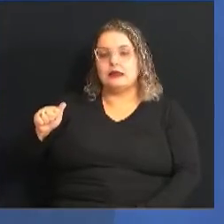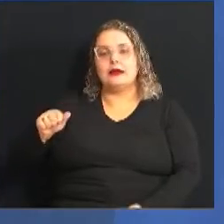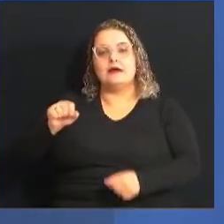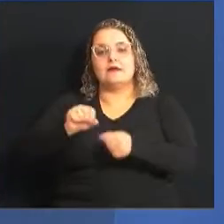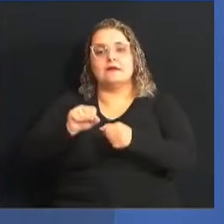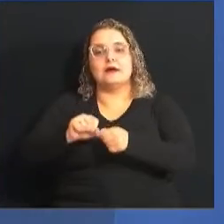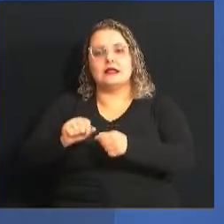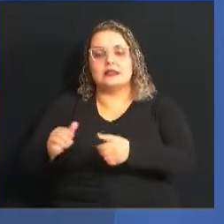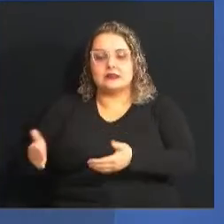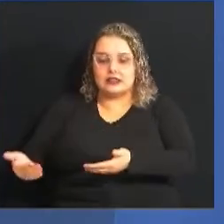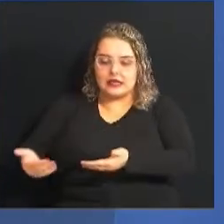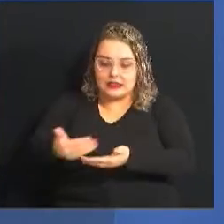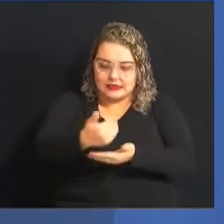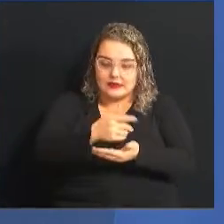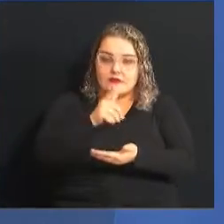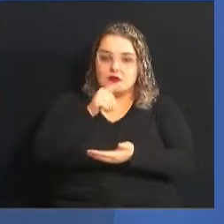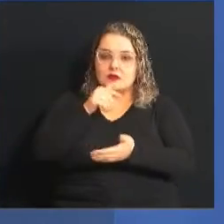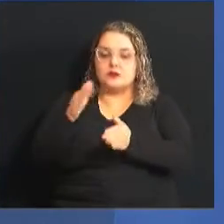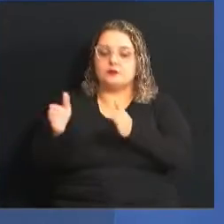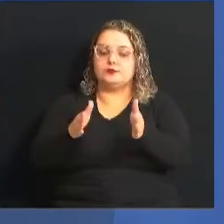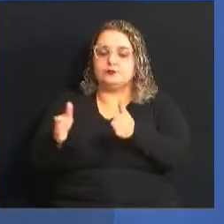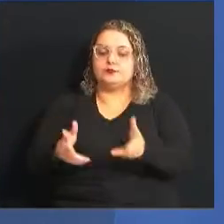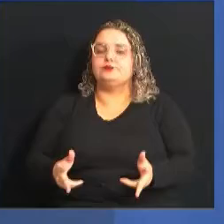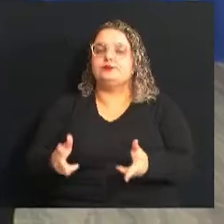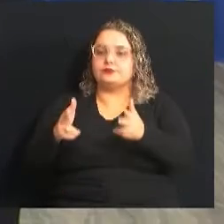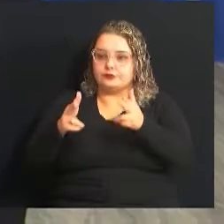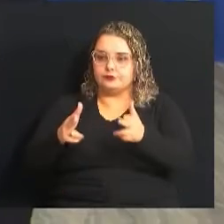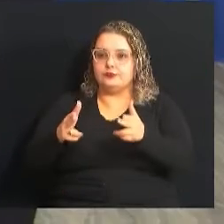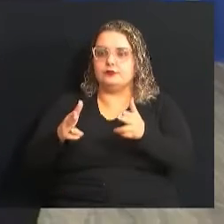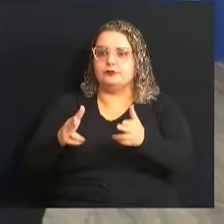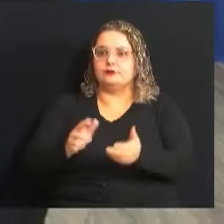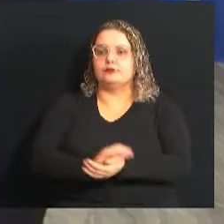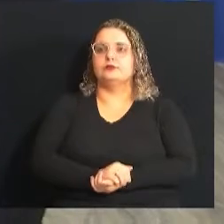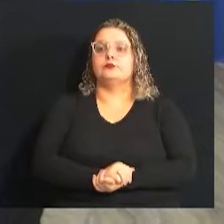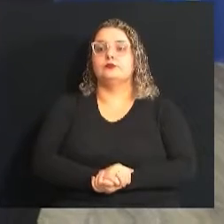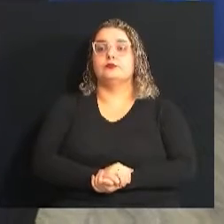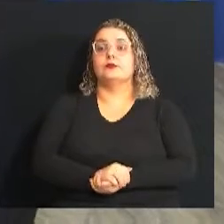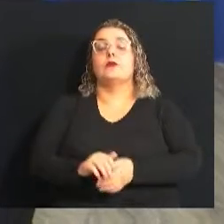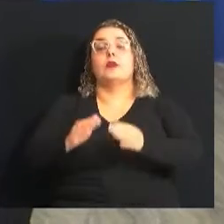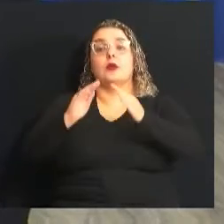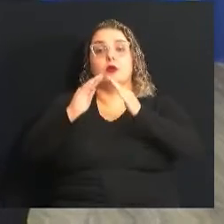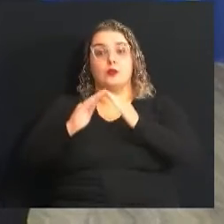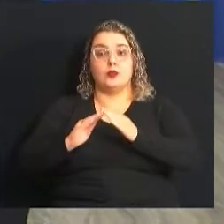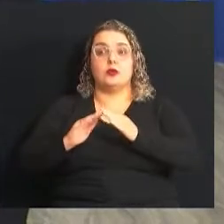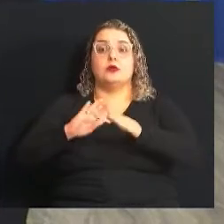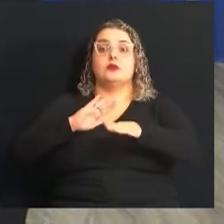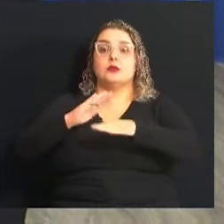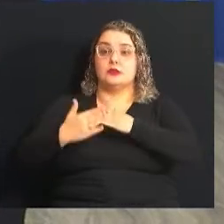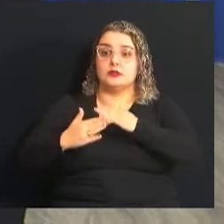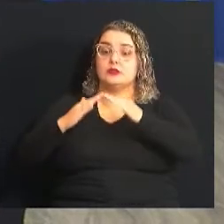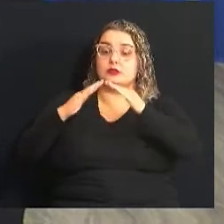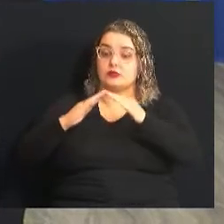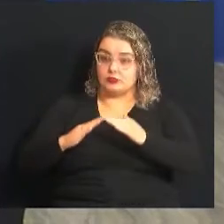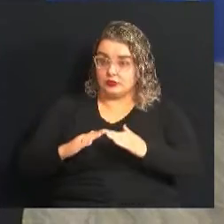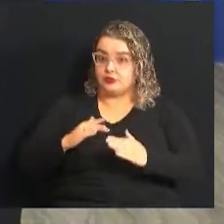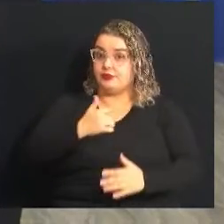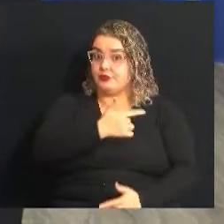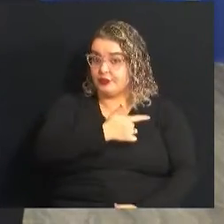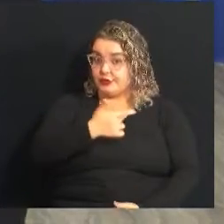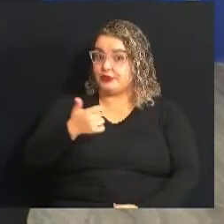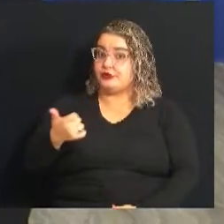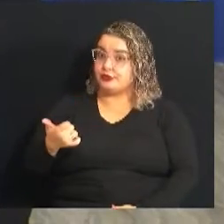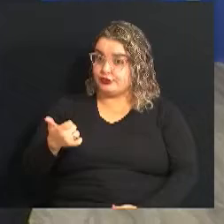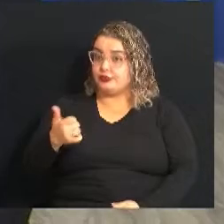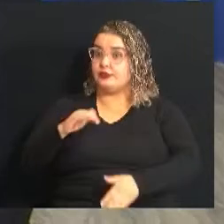as famílias durante o período de interrupção no abastecimento. Então, moradores destes bairros aqui, destes 21